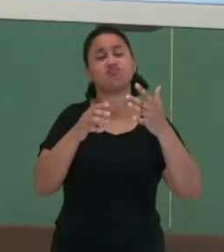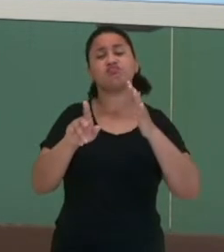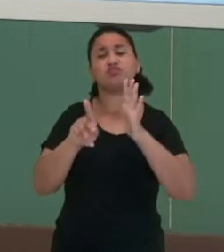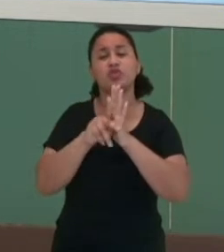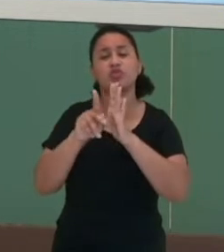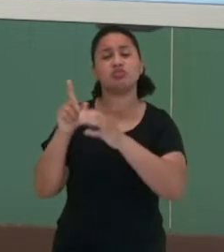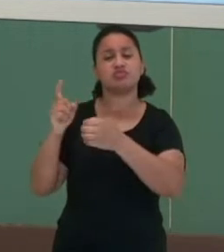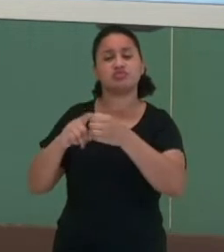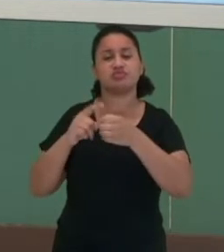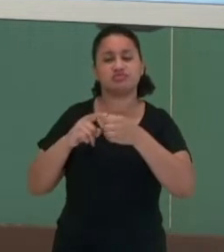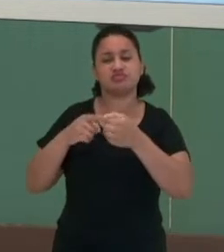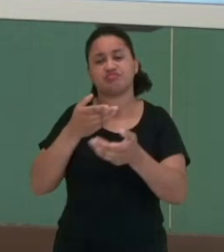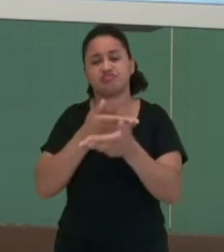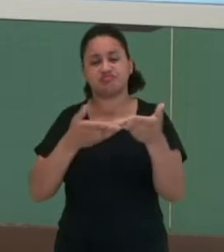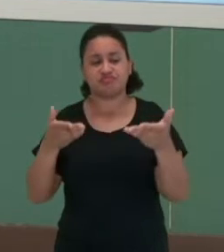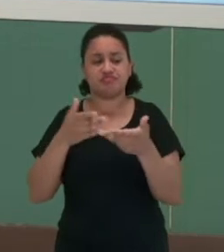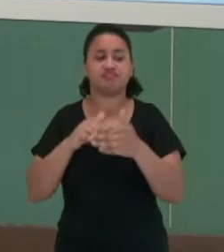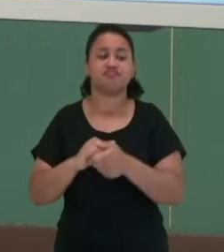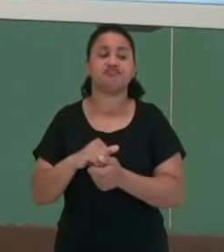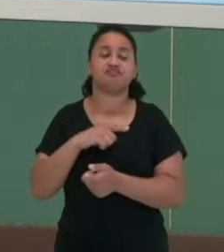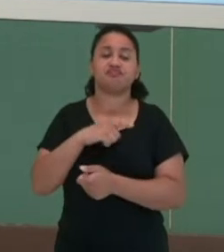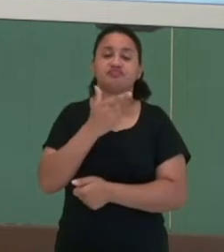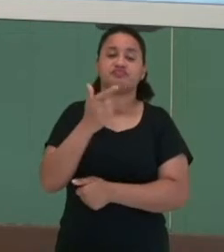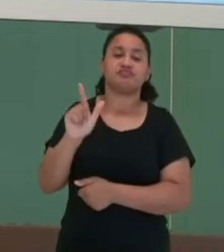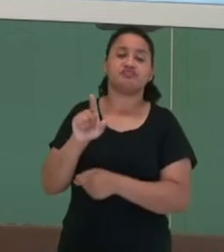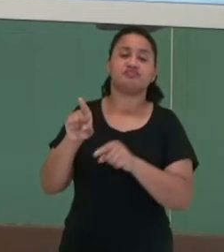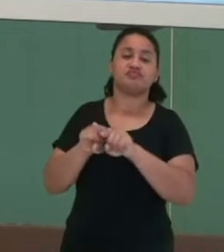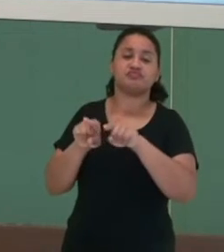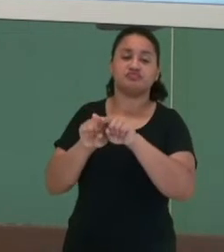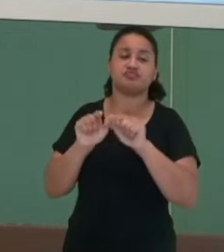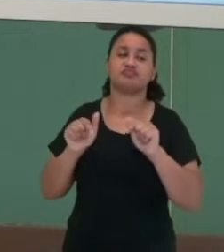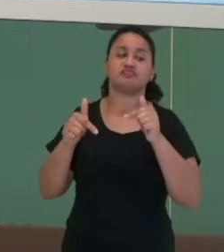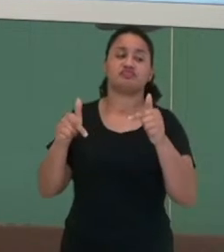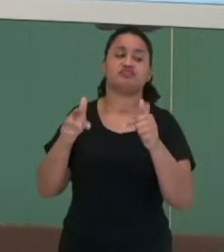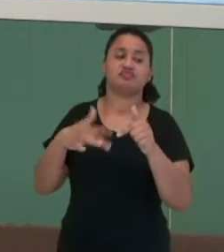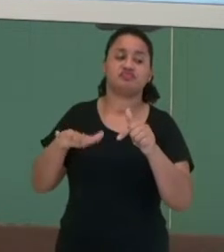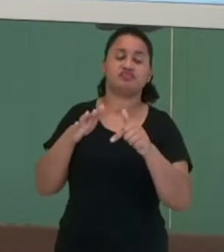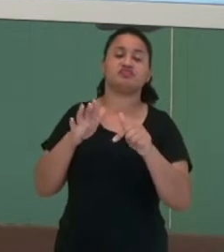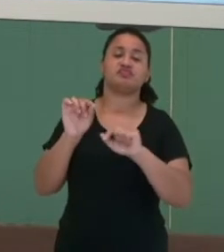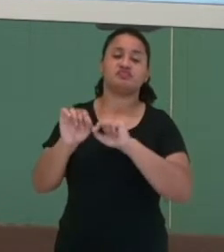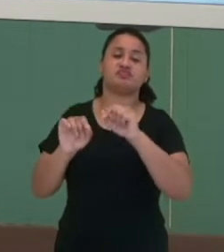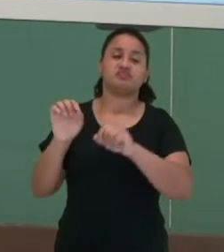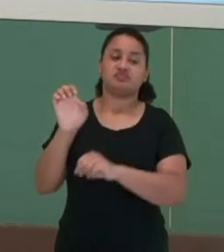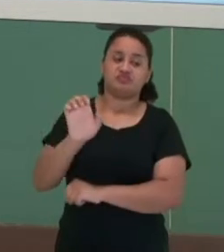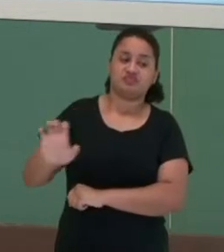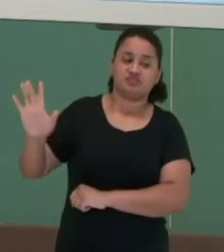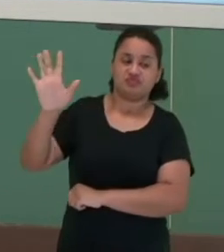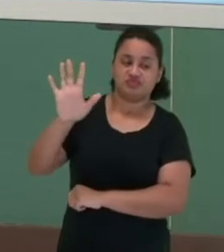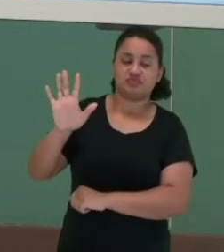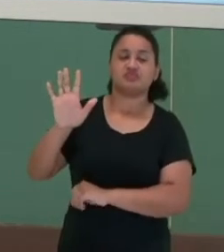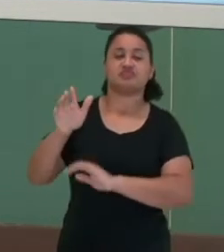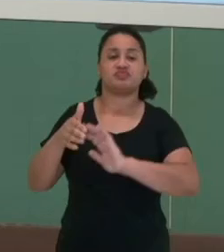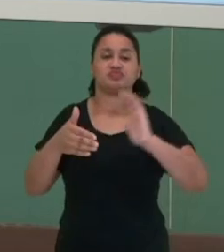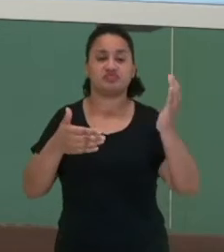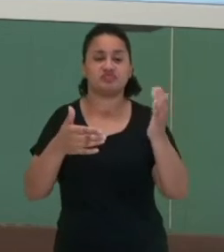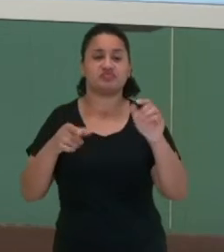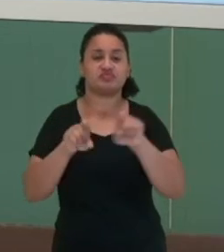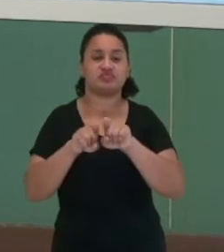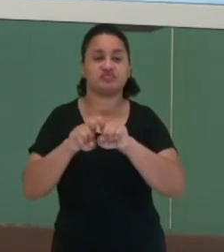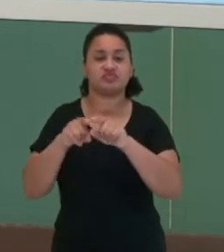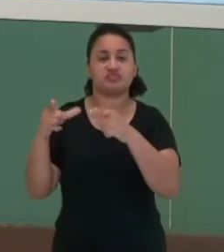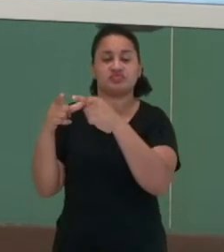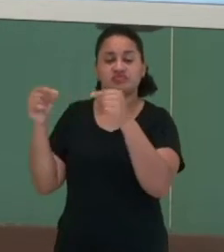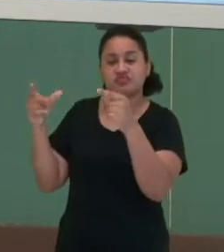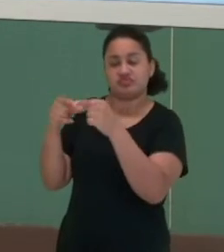cooperativismo. Temos algumas outras ações dentro da Europa ocidental e também no